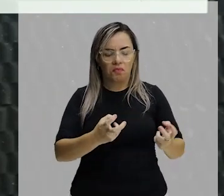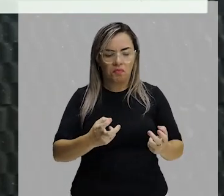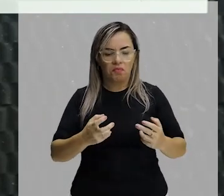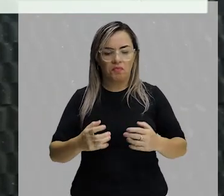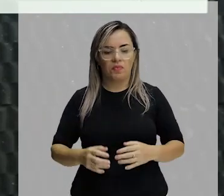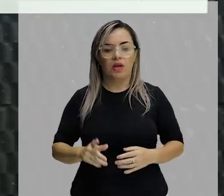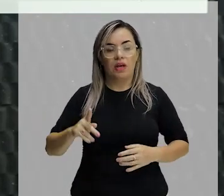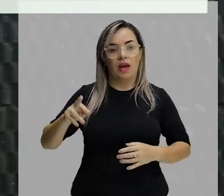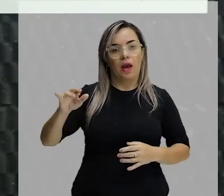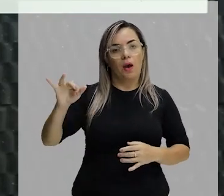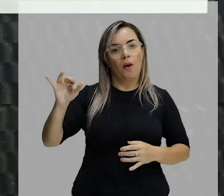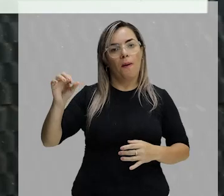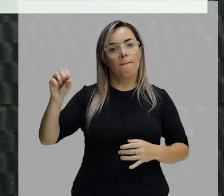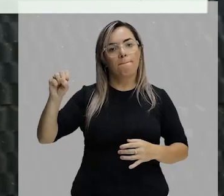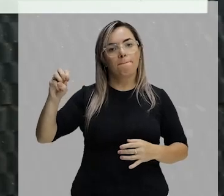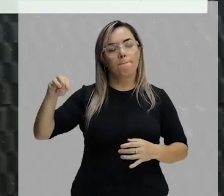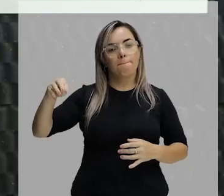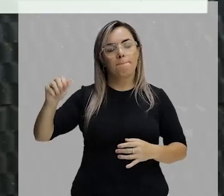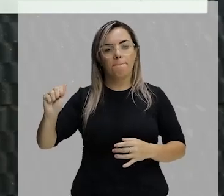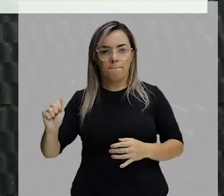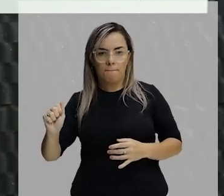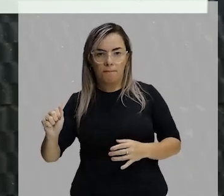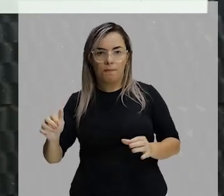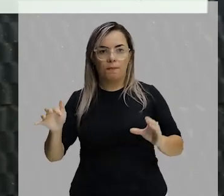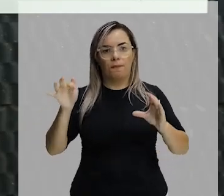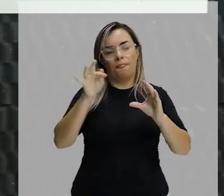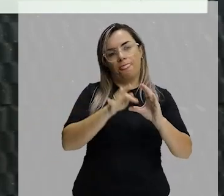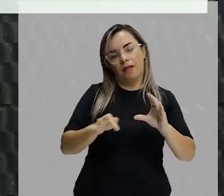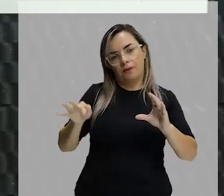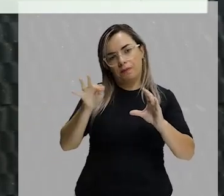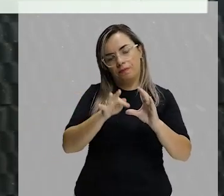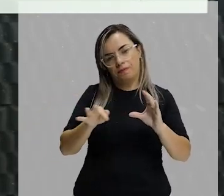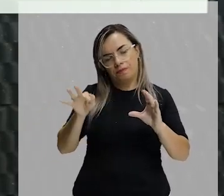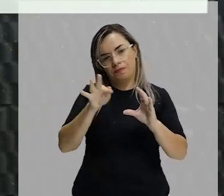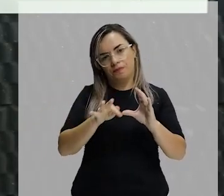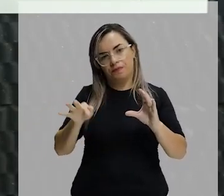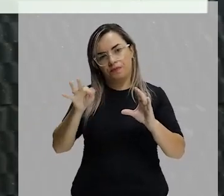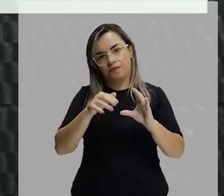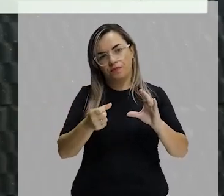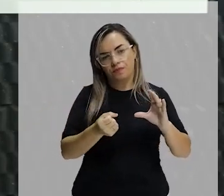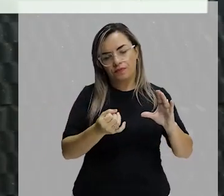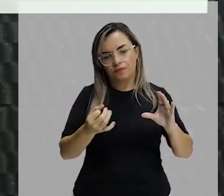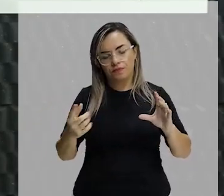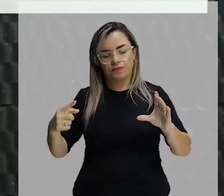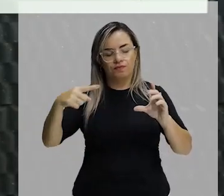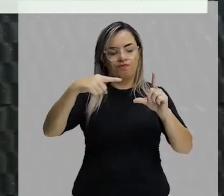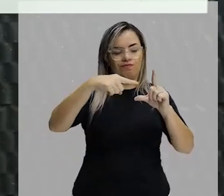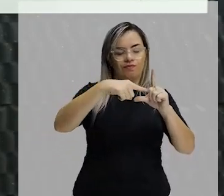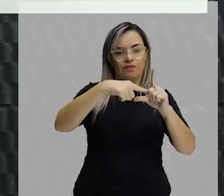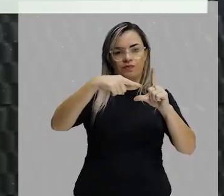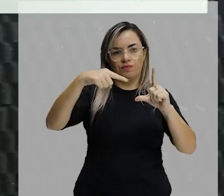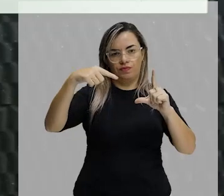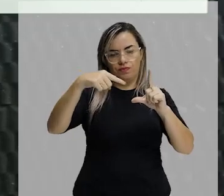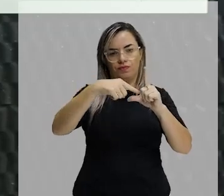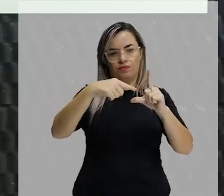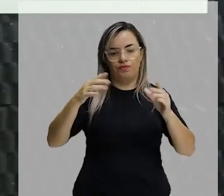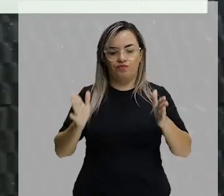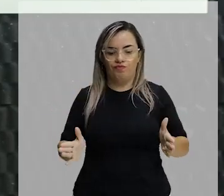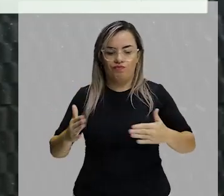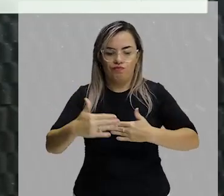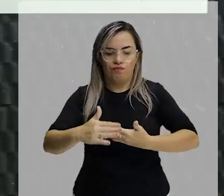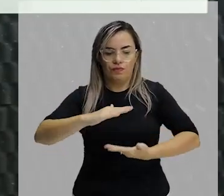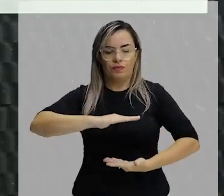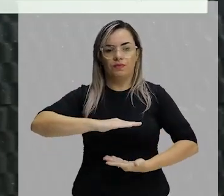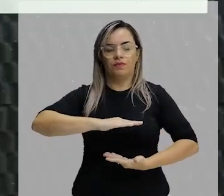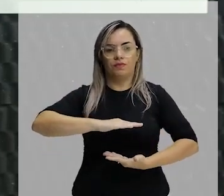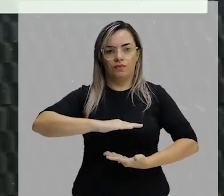um prisma. A gente viu também fórmulas, né? Vimos a fórmula para calcular a diagonal de um cubo,